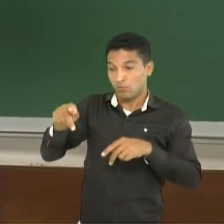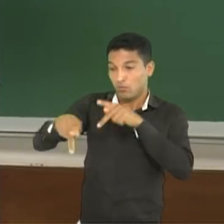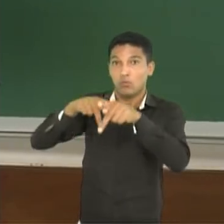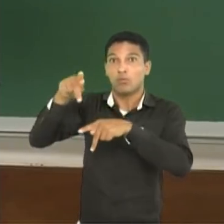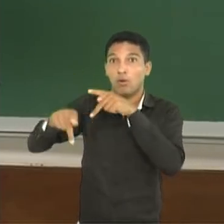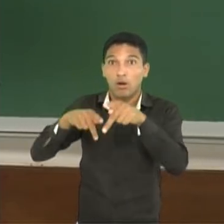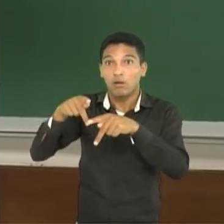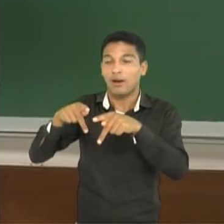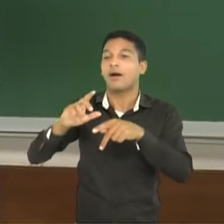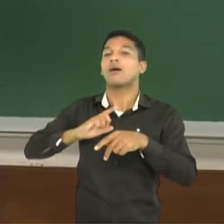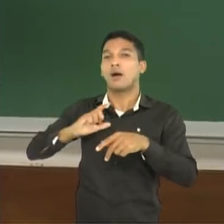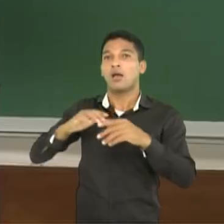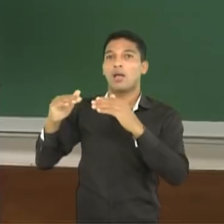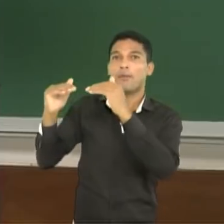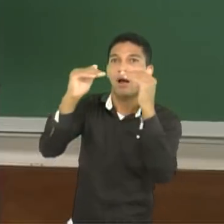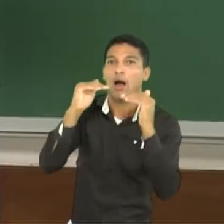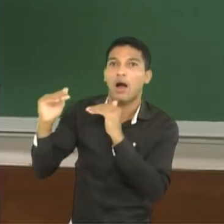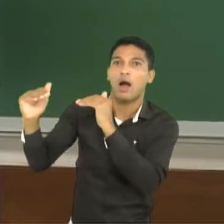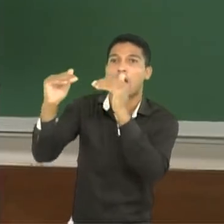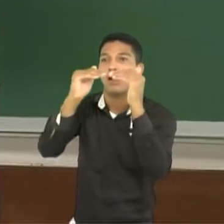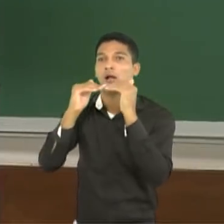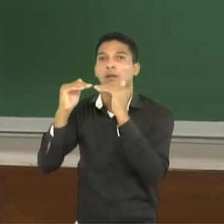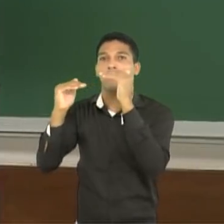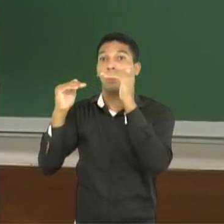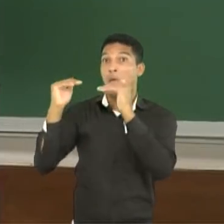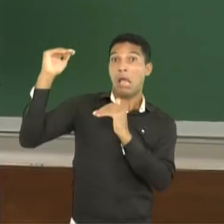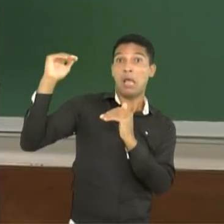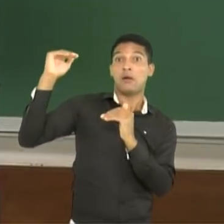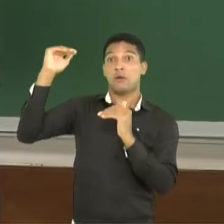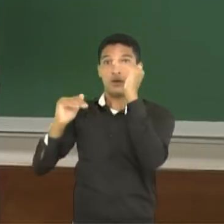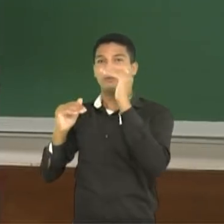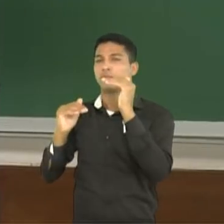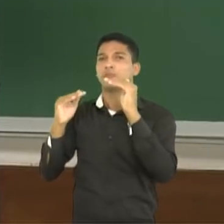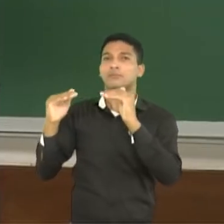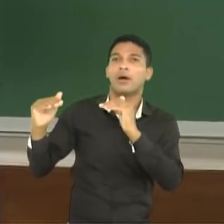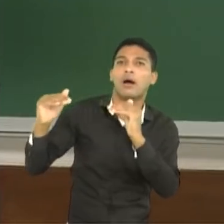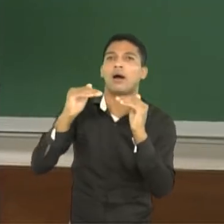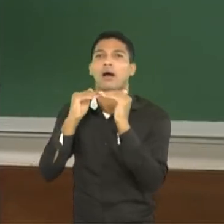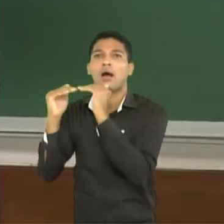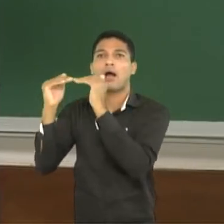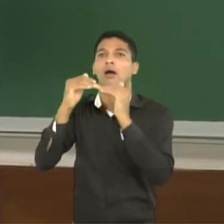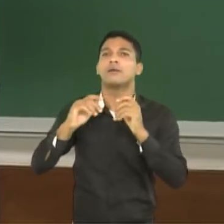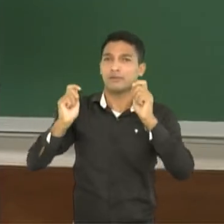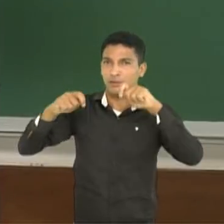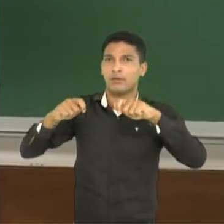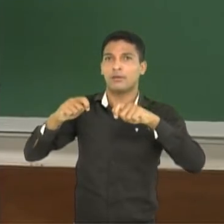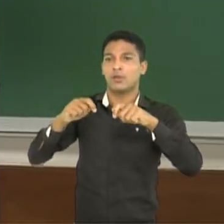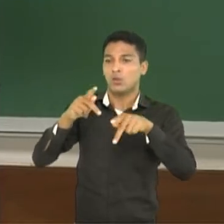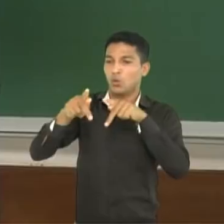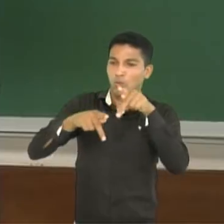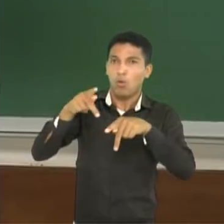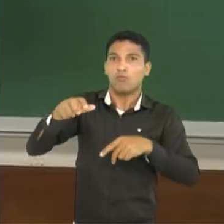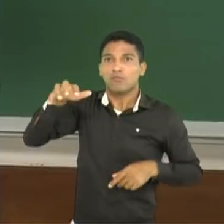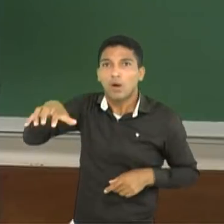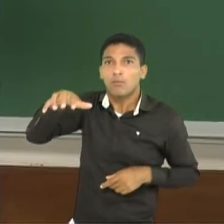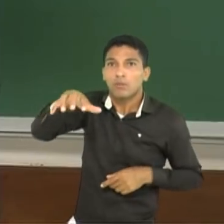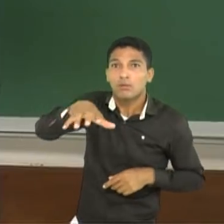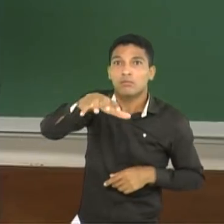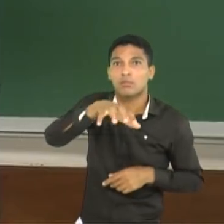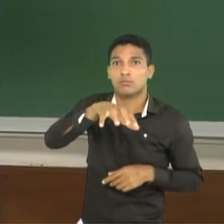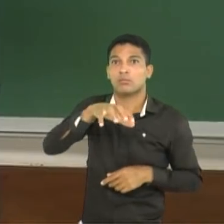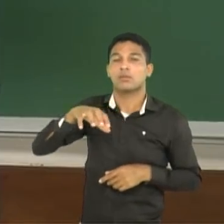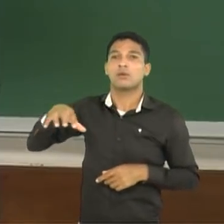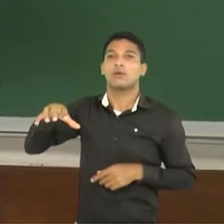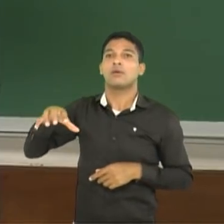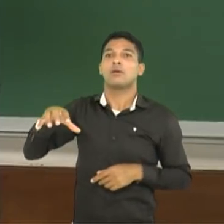ali da implantação e do desenvolvimento da indústria, porque aí eu vou ter mão de obra disponível em toda a área, em toda